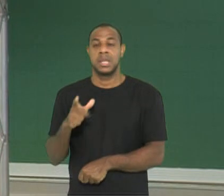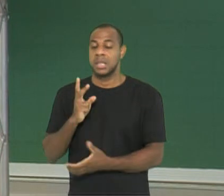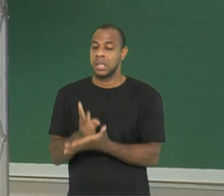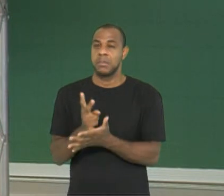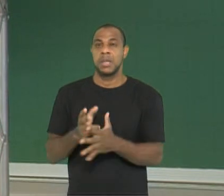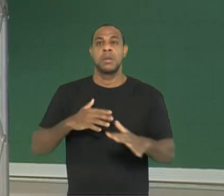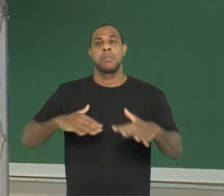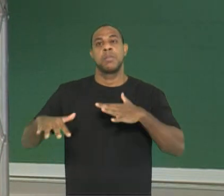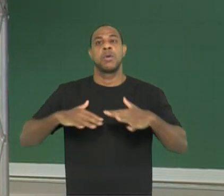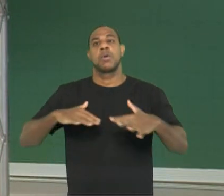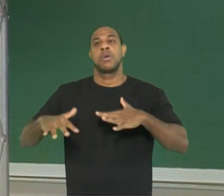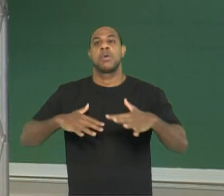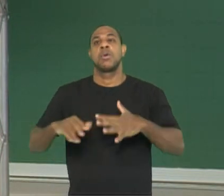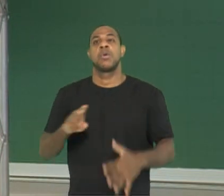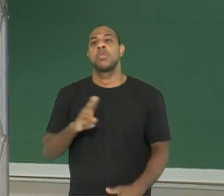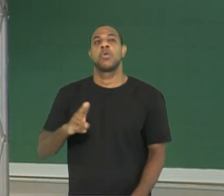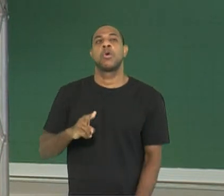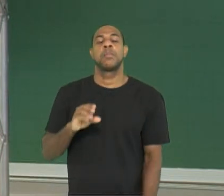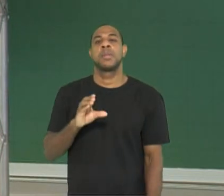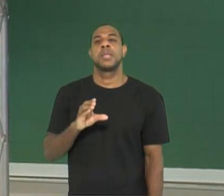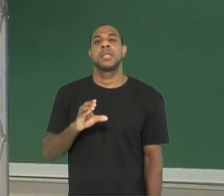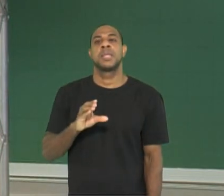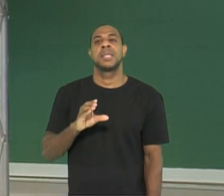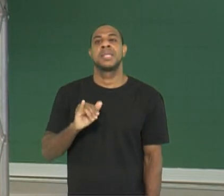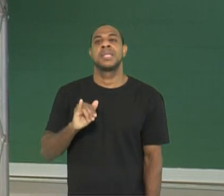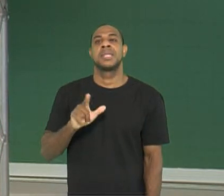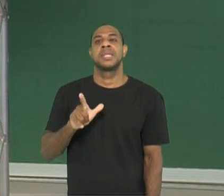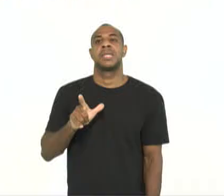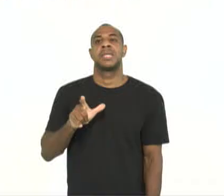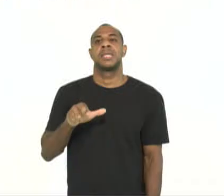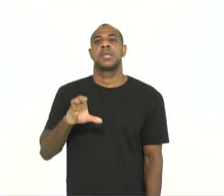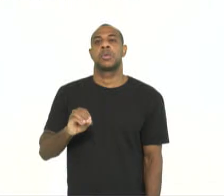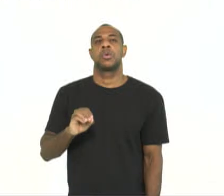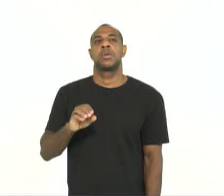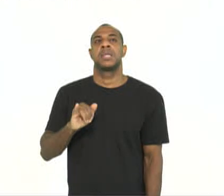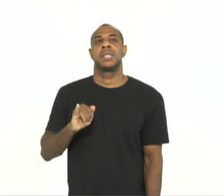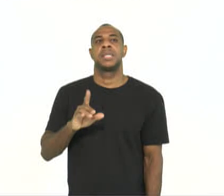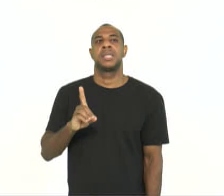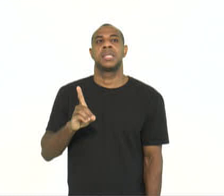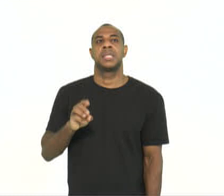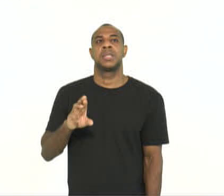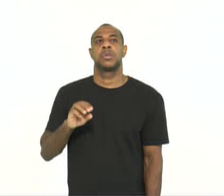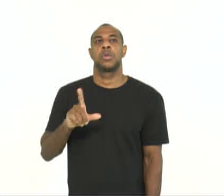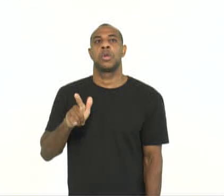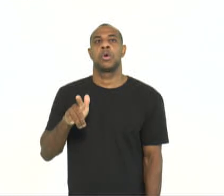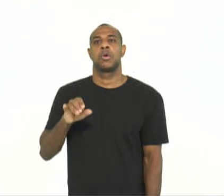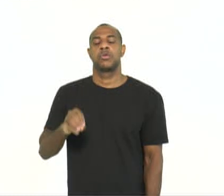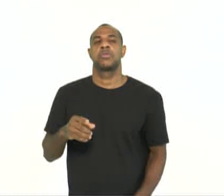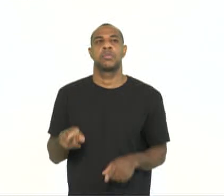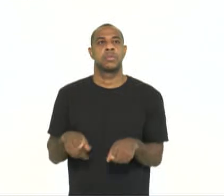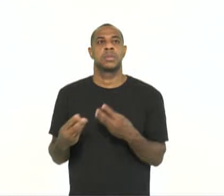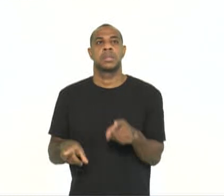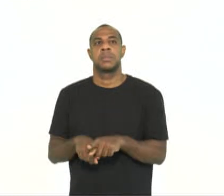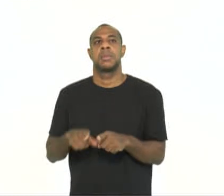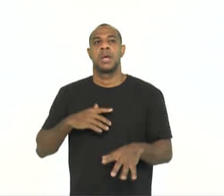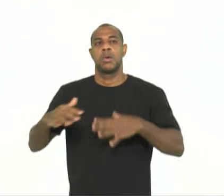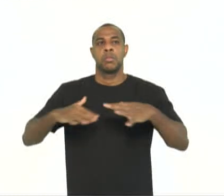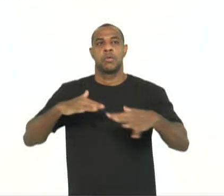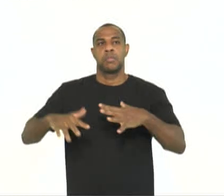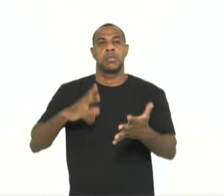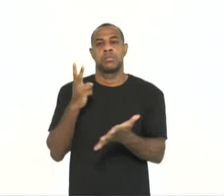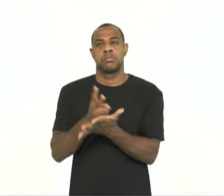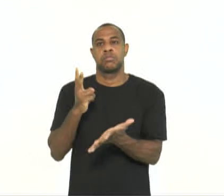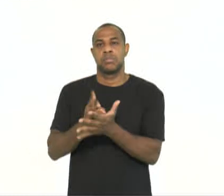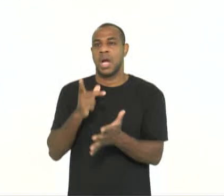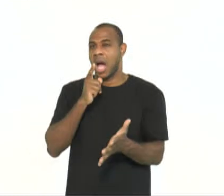nós damos o nome de ciclo hidrológico. Acompanhe aqui na tela. Ó. Ciclo hidrológico, ou ciclo da água, é o movimento contínuo